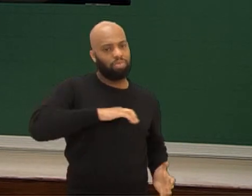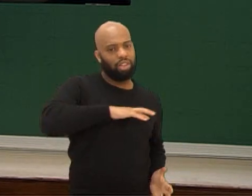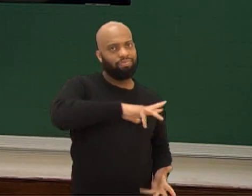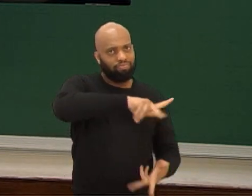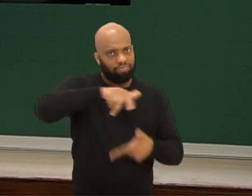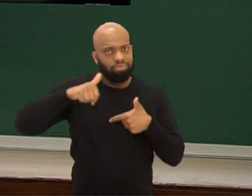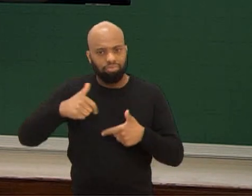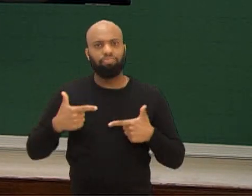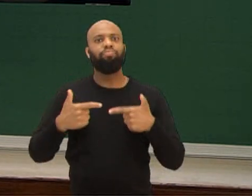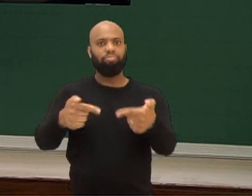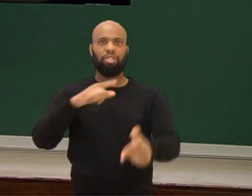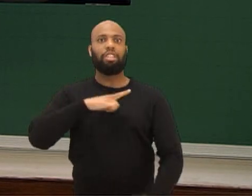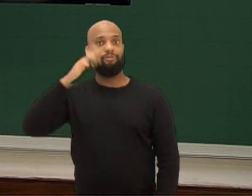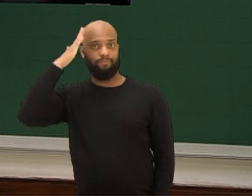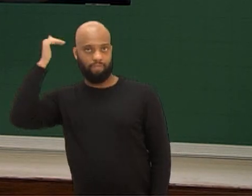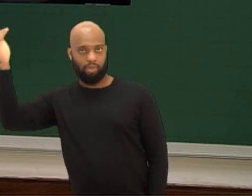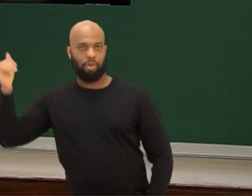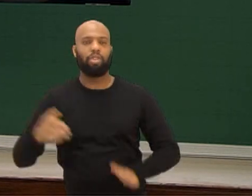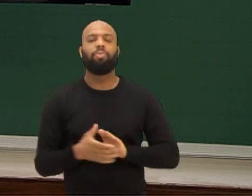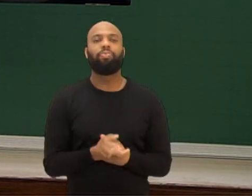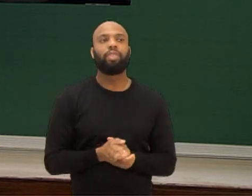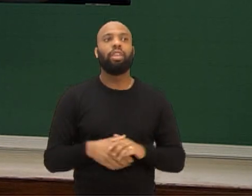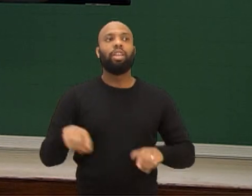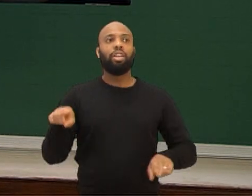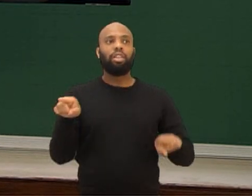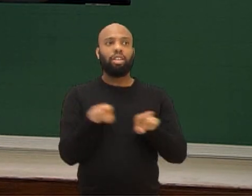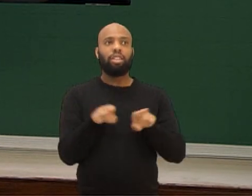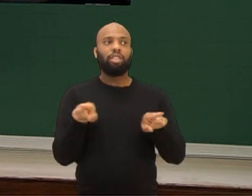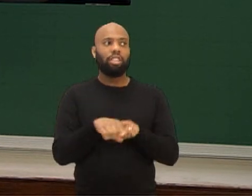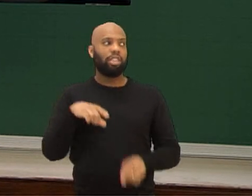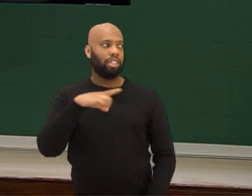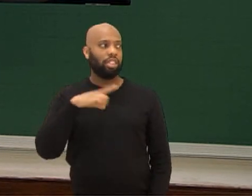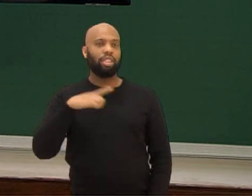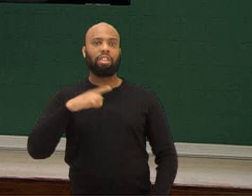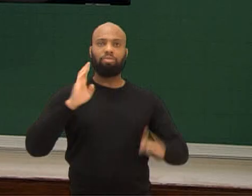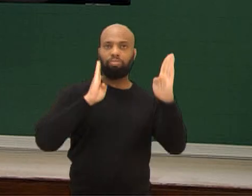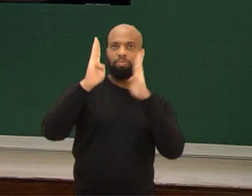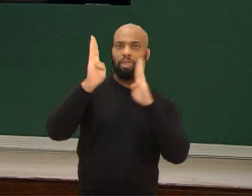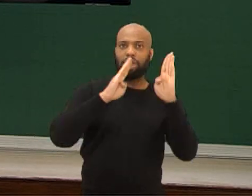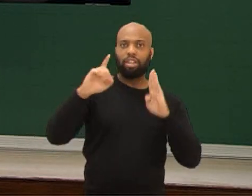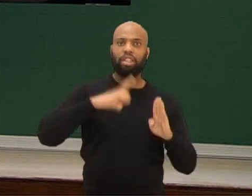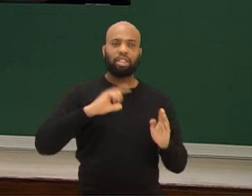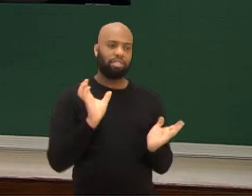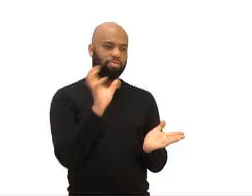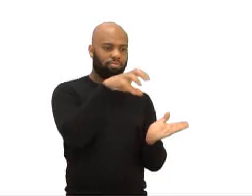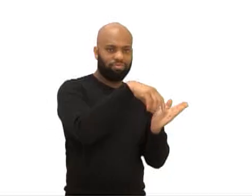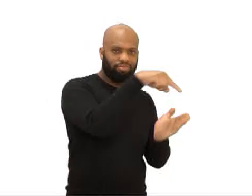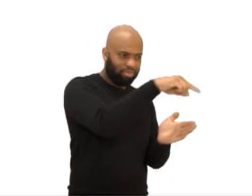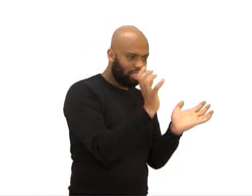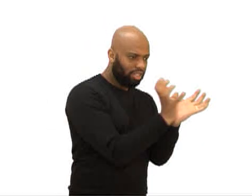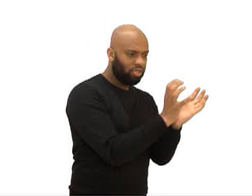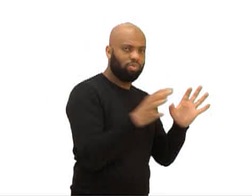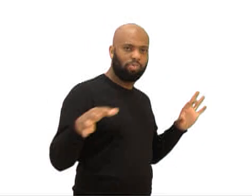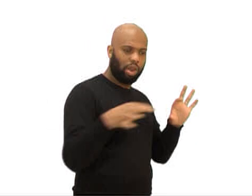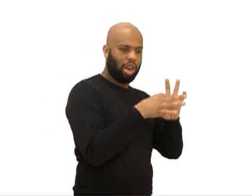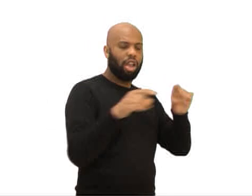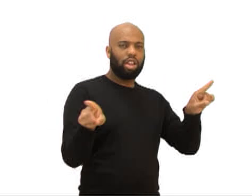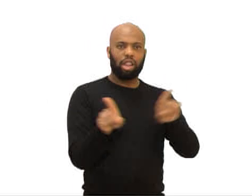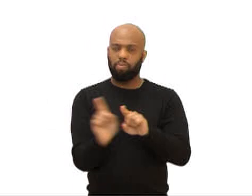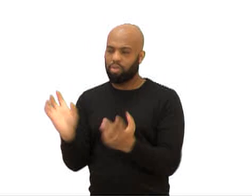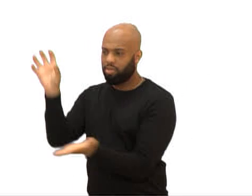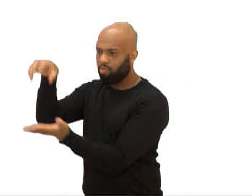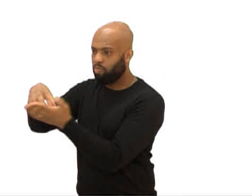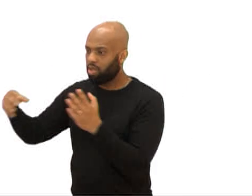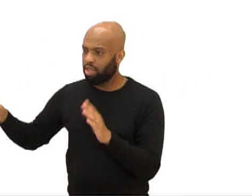né? Nós tivemos, durante esse período em que os aliados e o eixo estiveram em